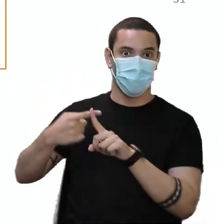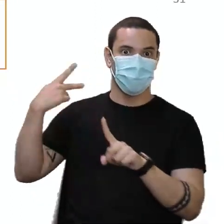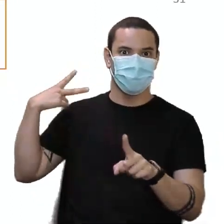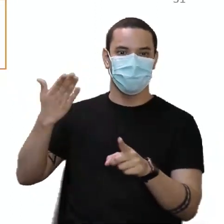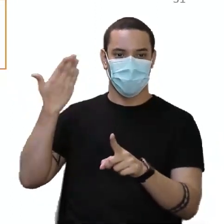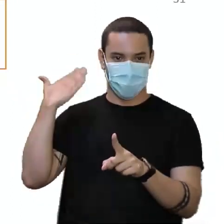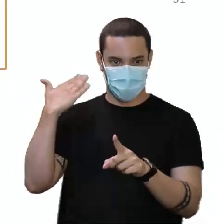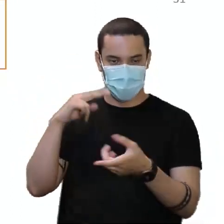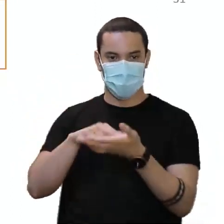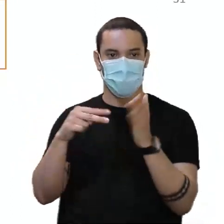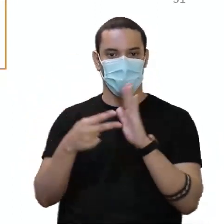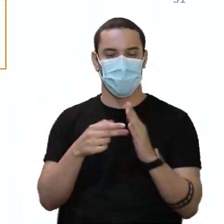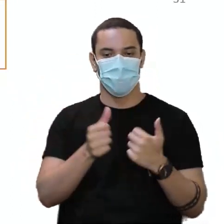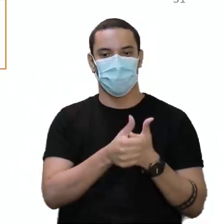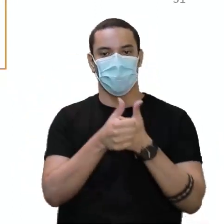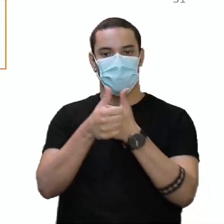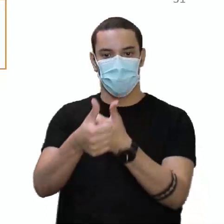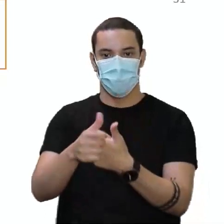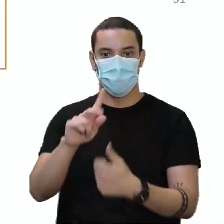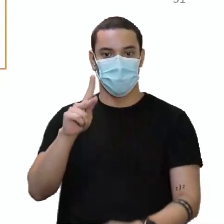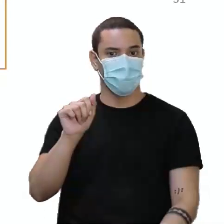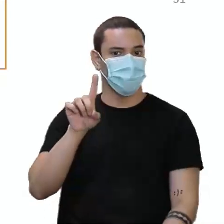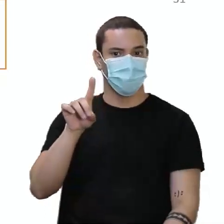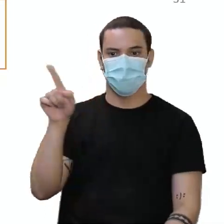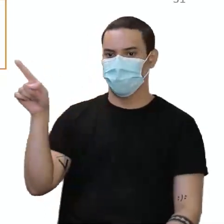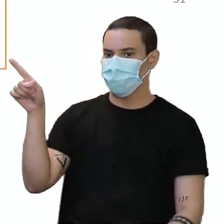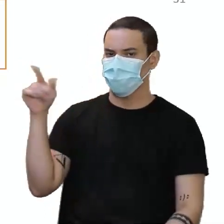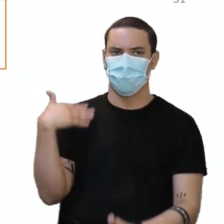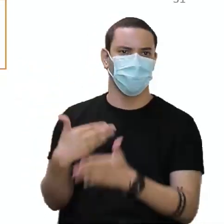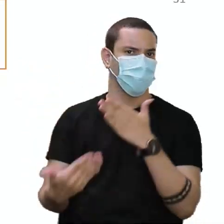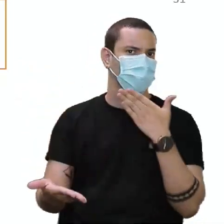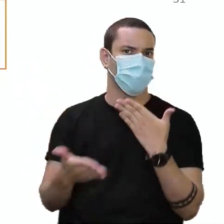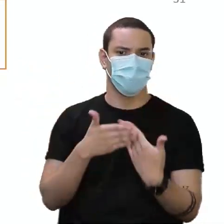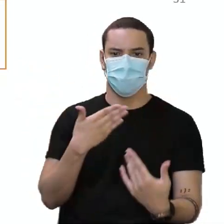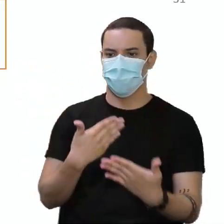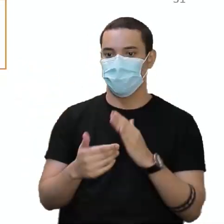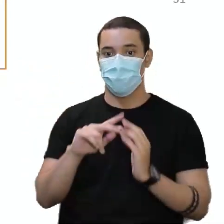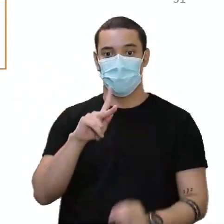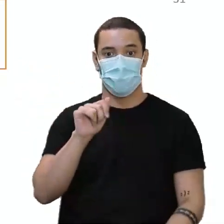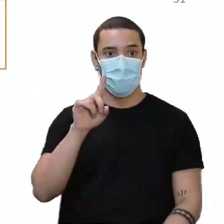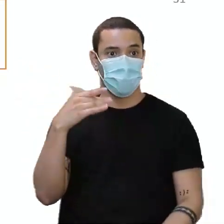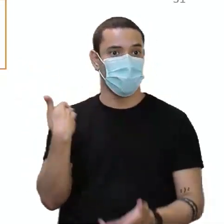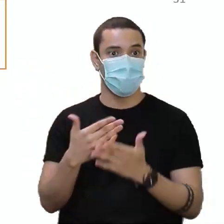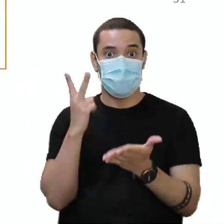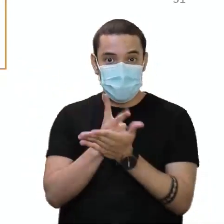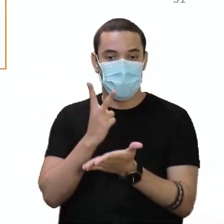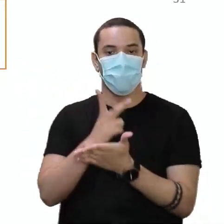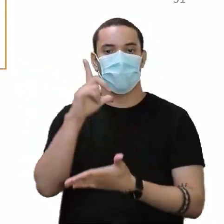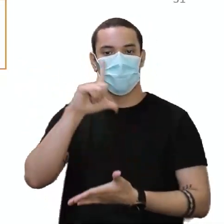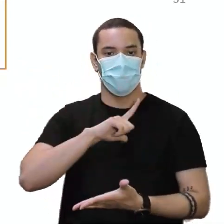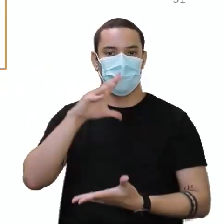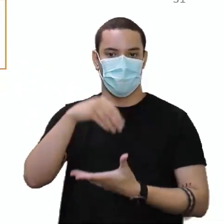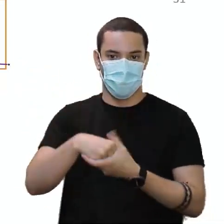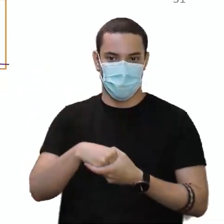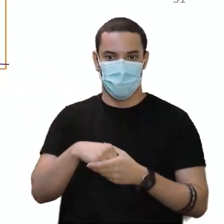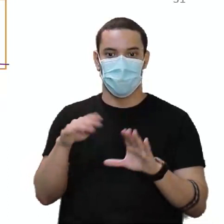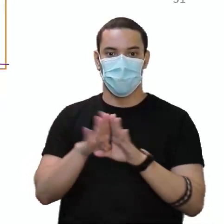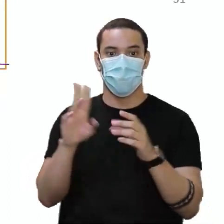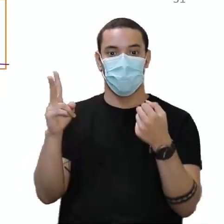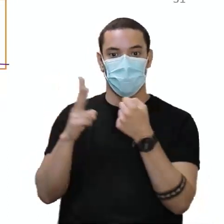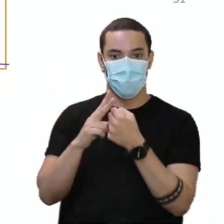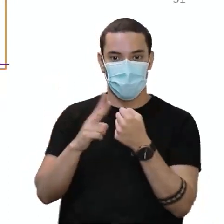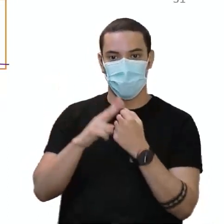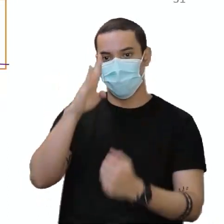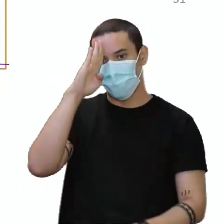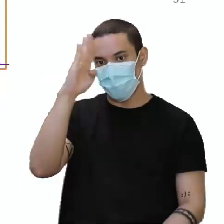estrutura você tem o auxiliar had, agora só vai ser ele para todo mundo. E aí depois o verbo principal no passado, participio